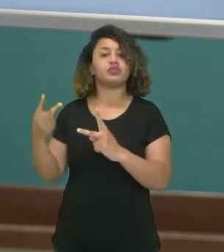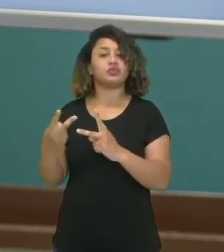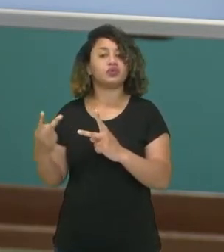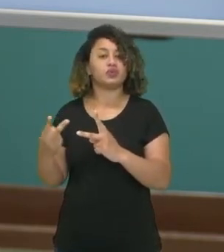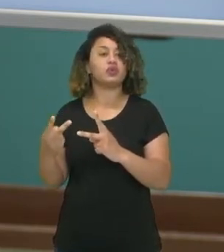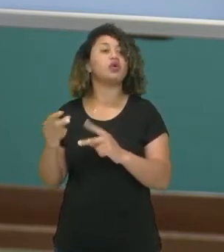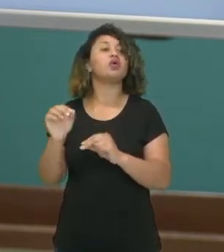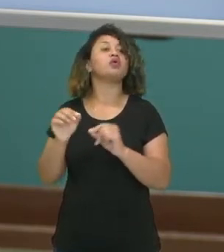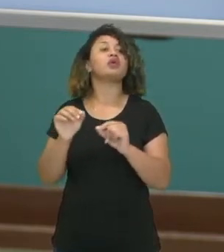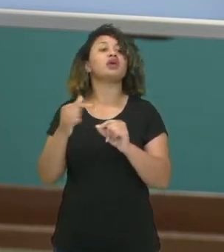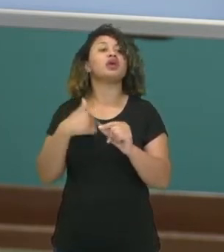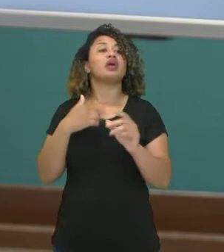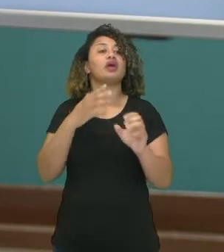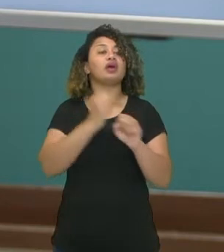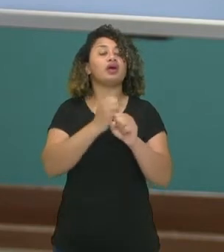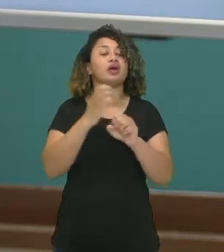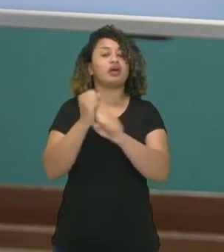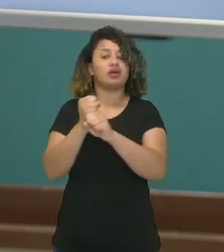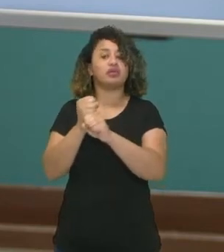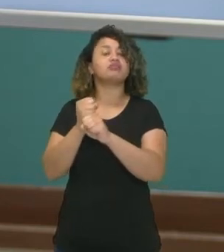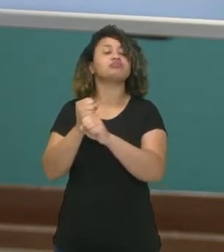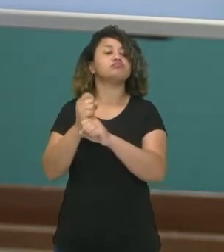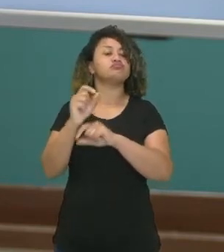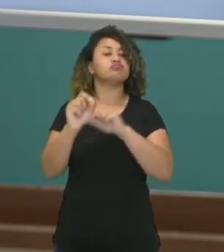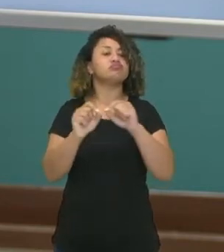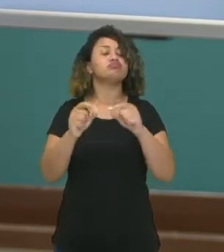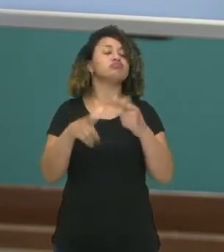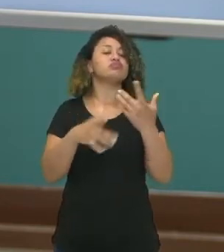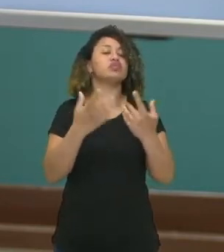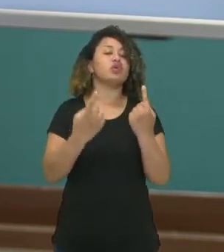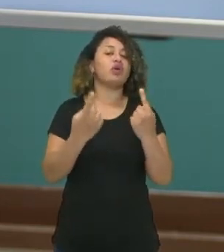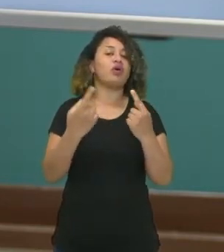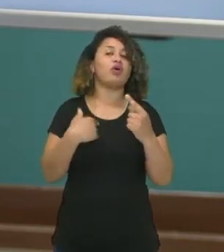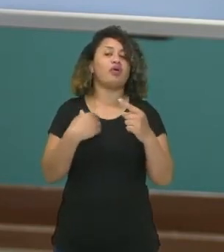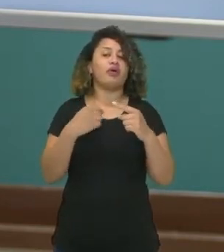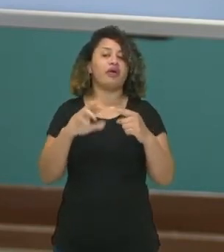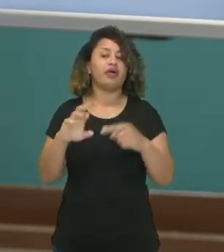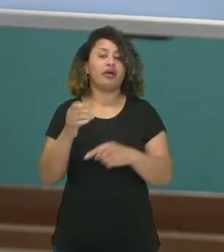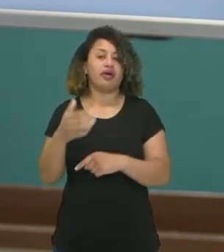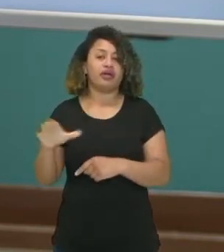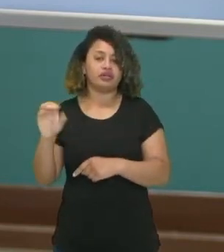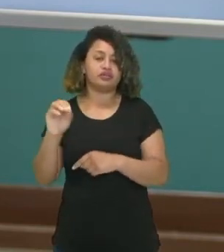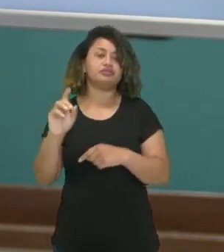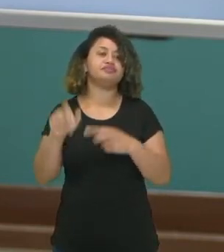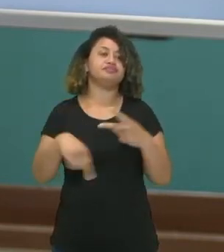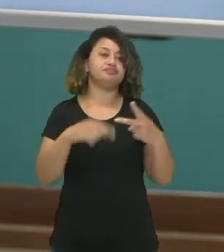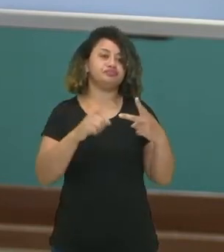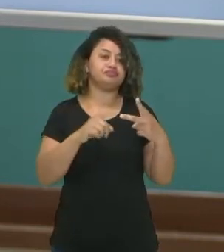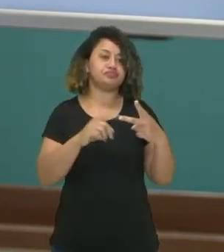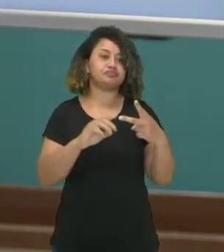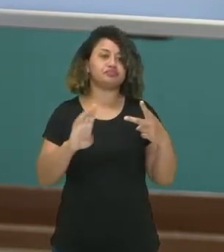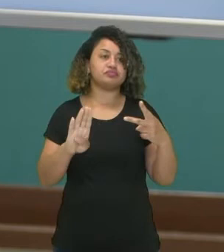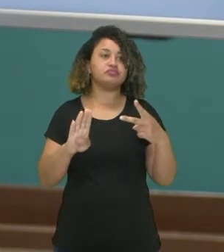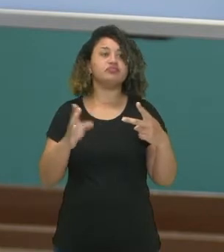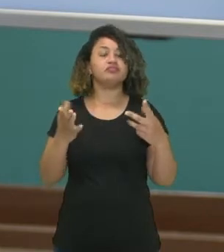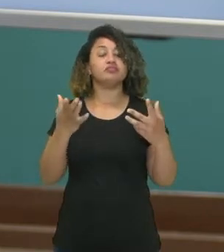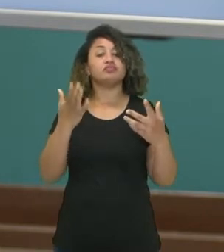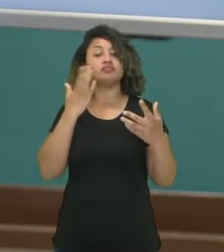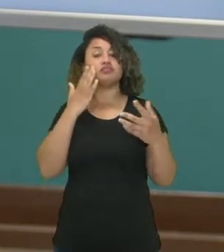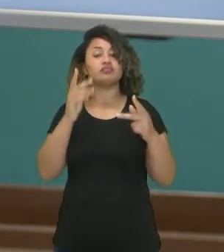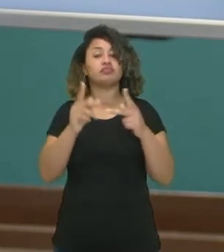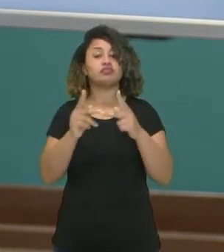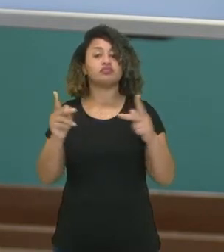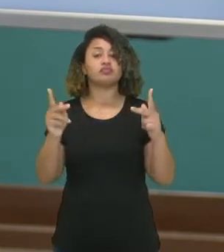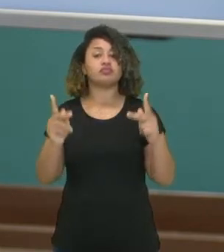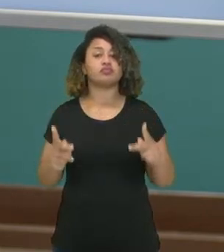2, então é para você calcular a razão, né, na letra A. Na letra B, para você calcular o perímetro